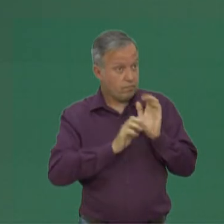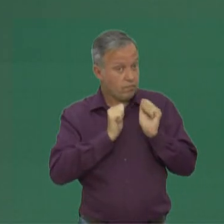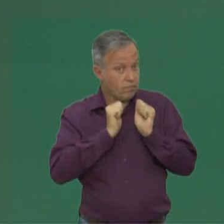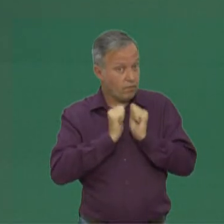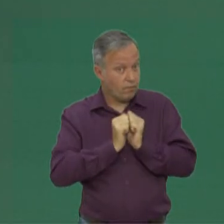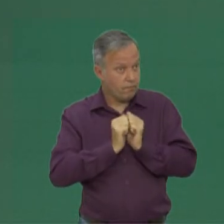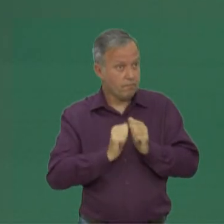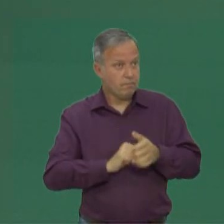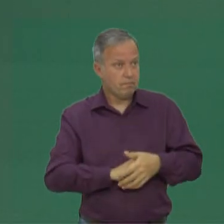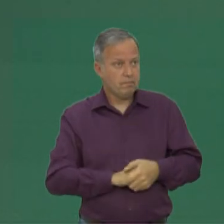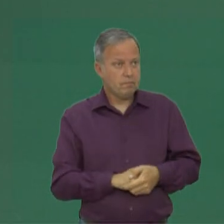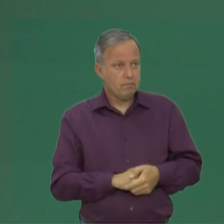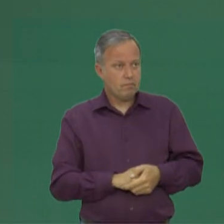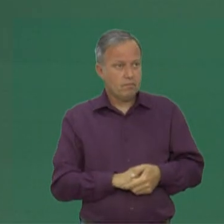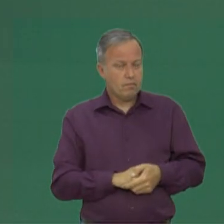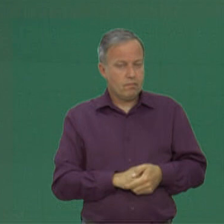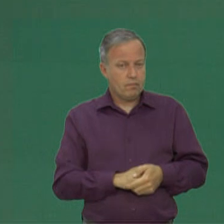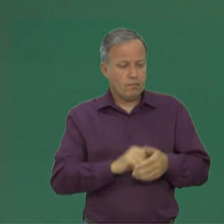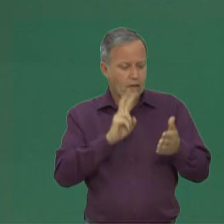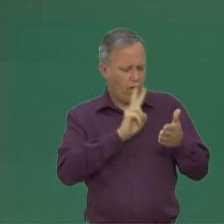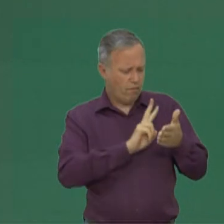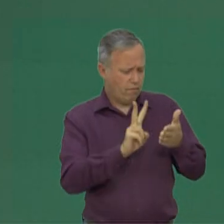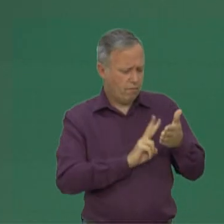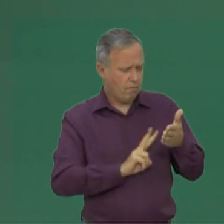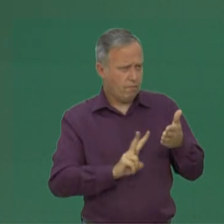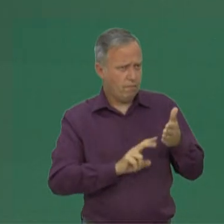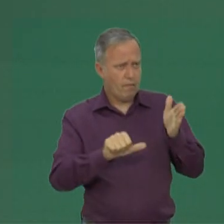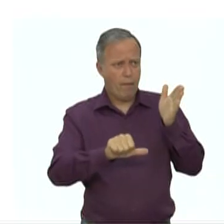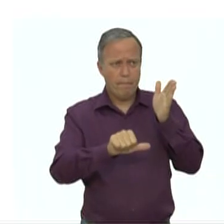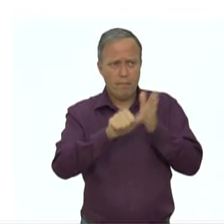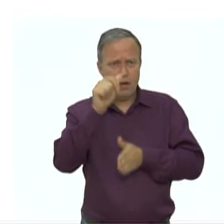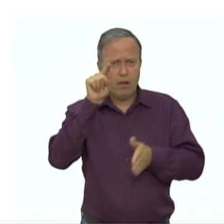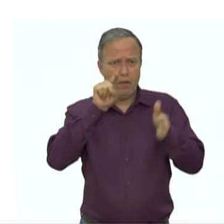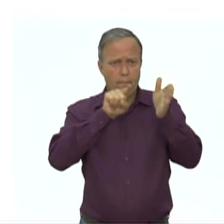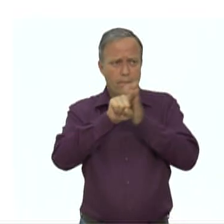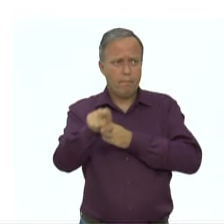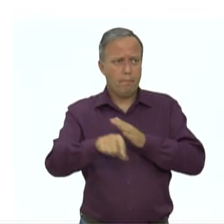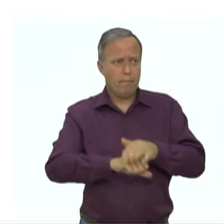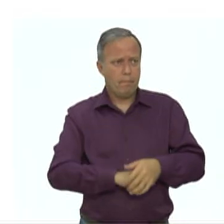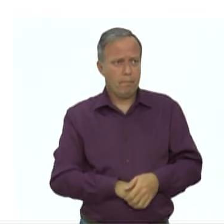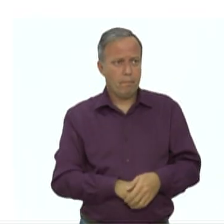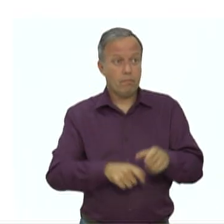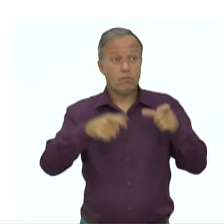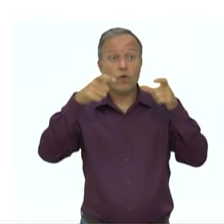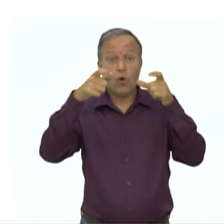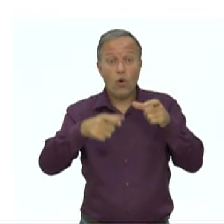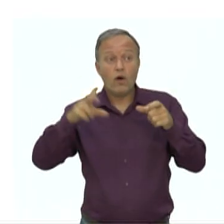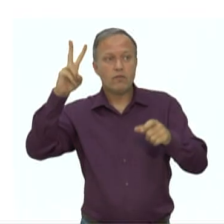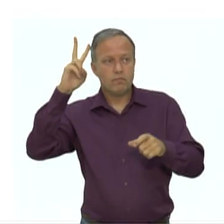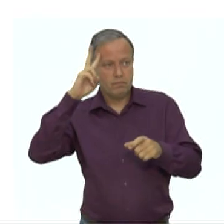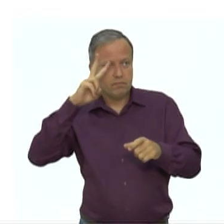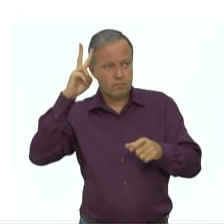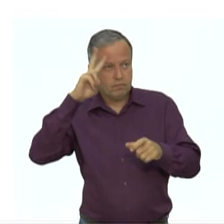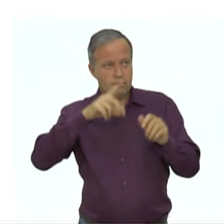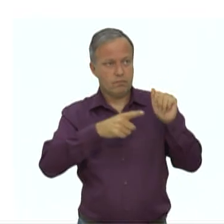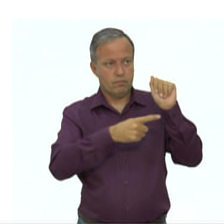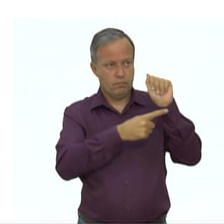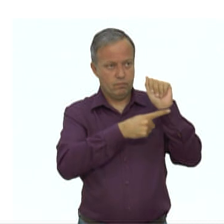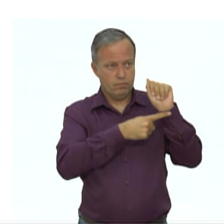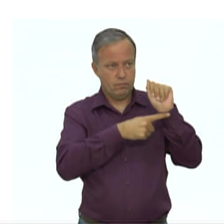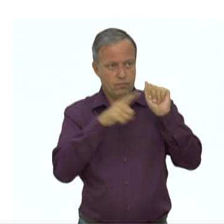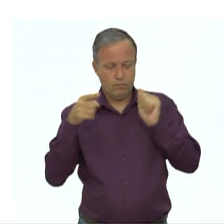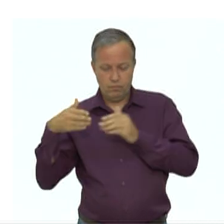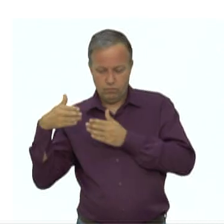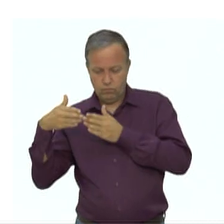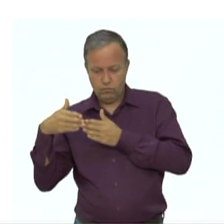com o professor. Averiguar. Primeiro questionamento. Donde se passa la história? Letra A.